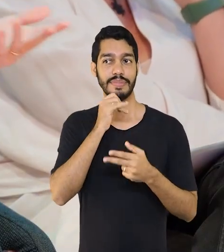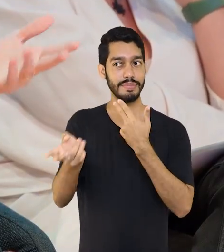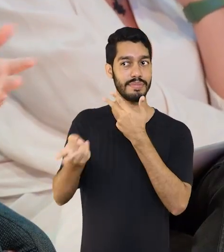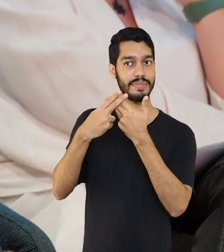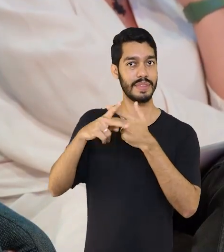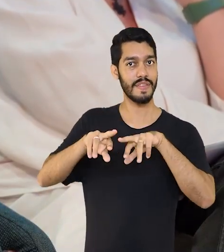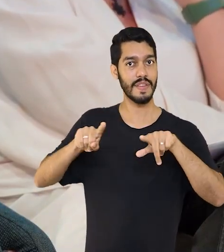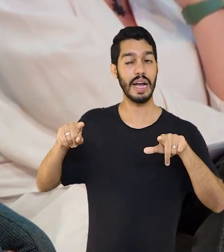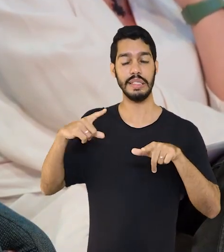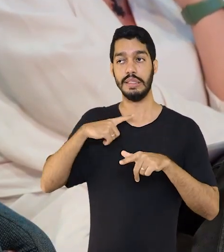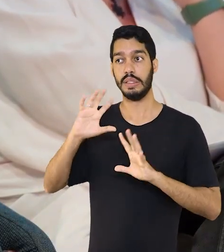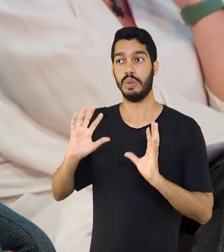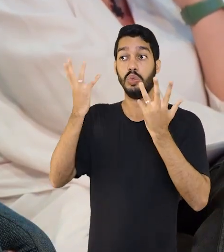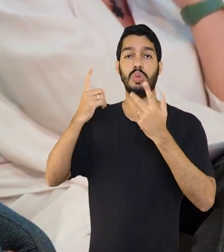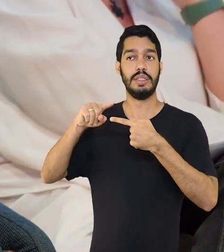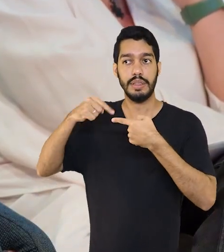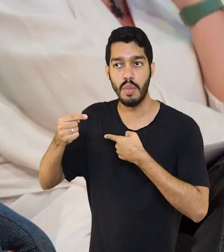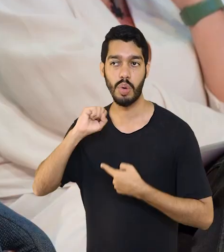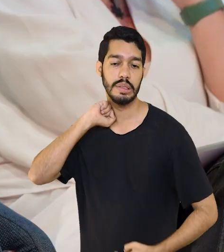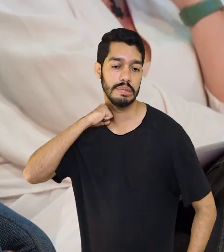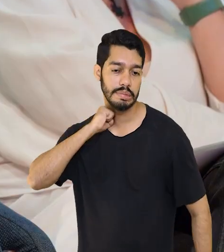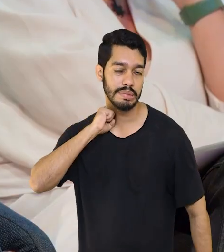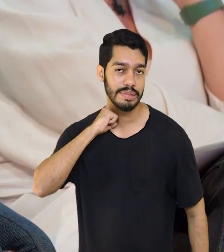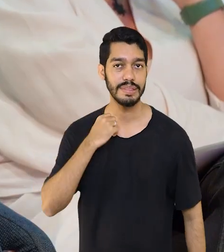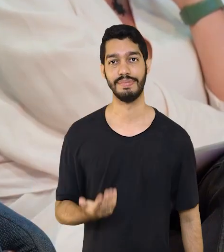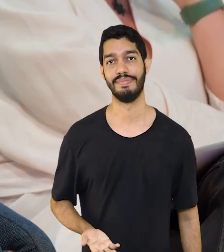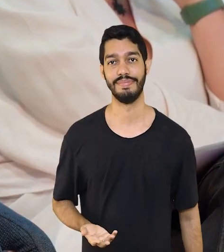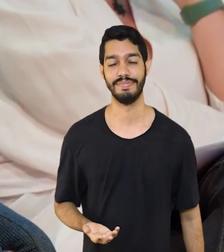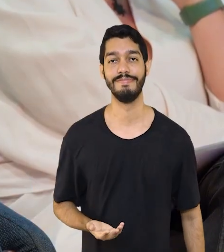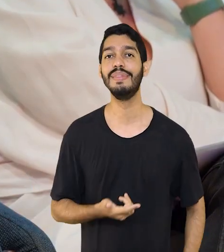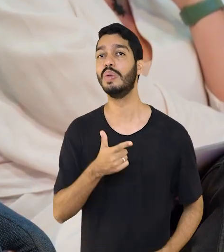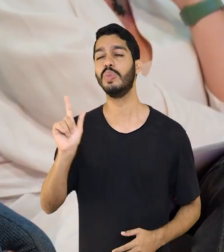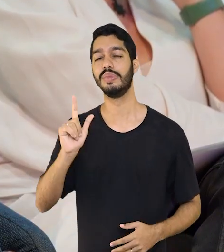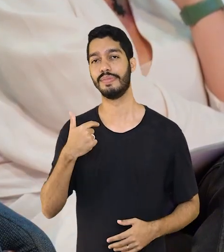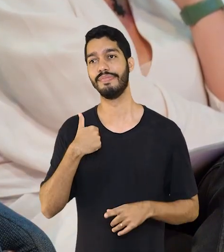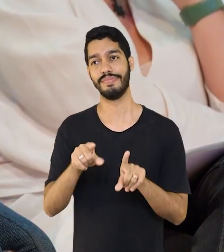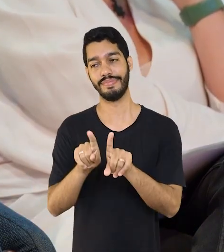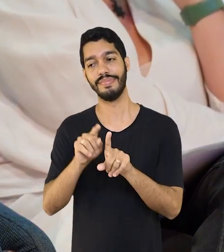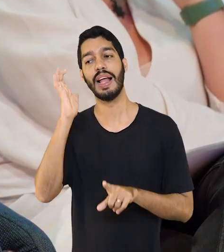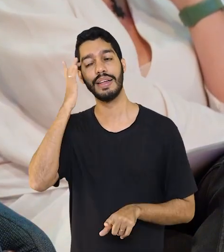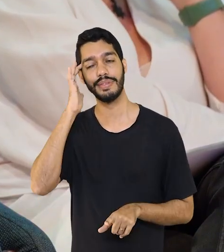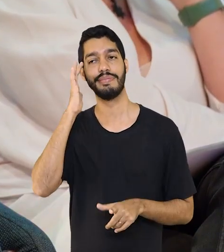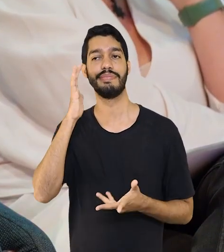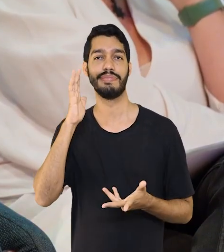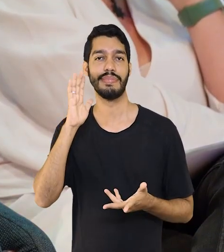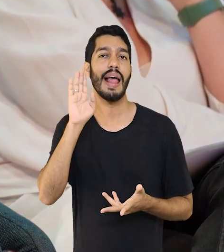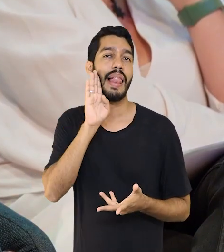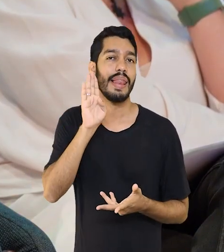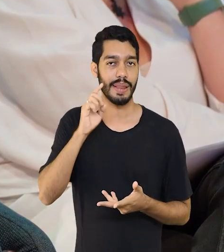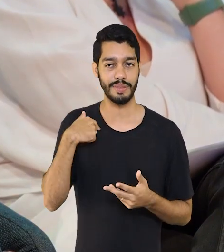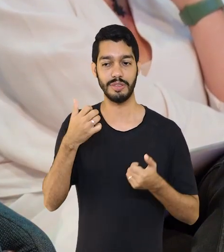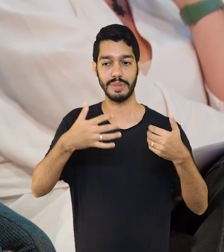depois desses eventos, como a gente viu nas enchentes e tudo mais. E um outro ponto que eu acho legal da gente trazer aqui